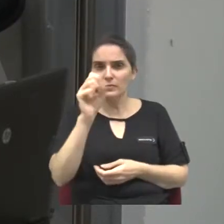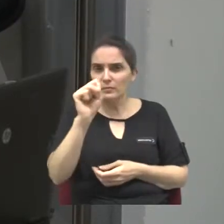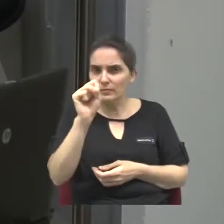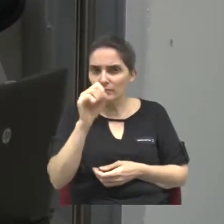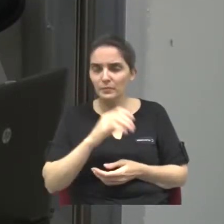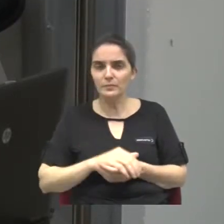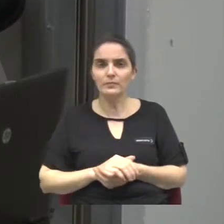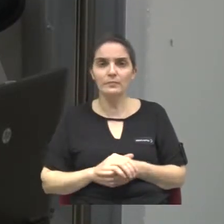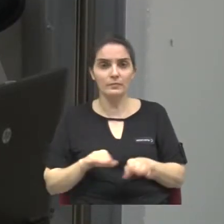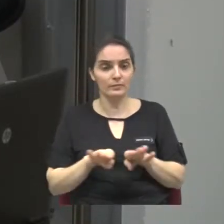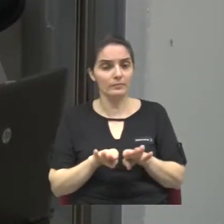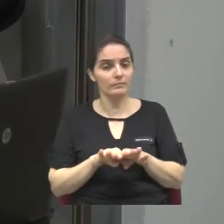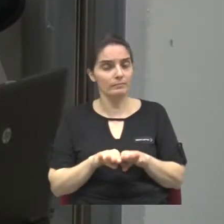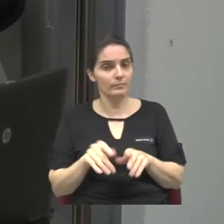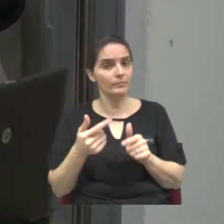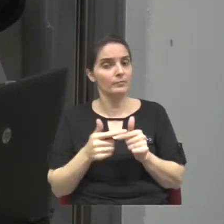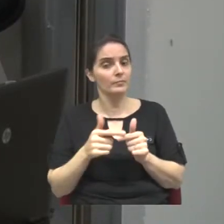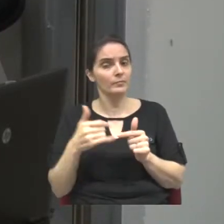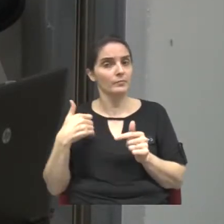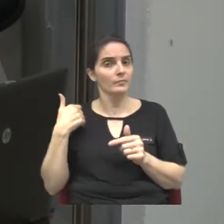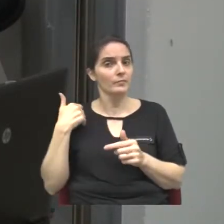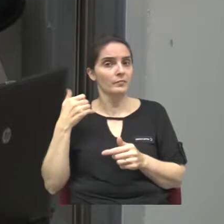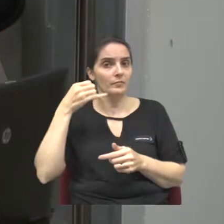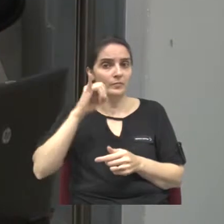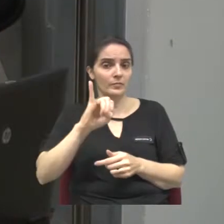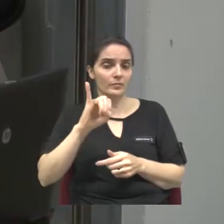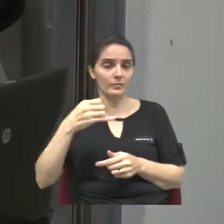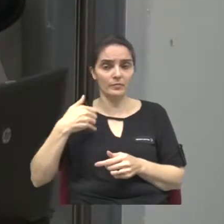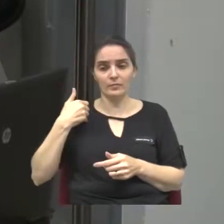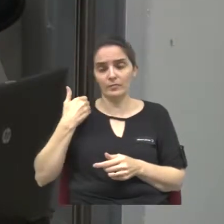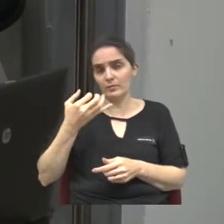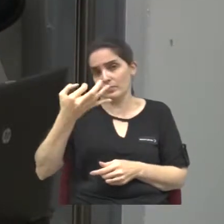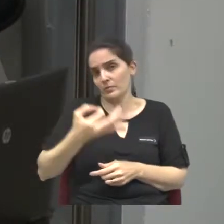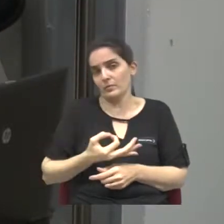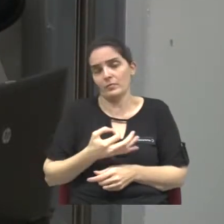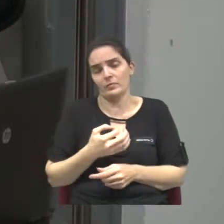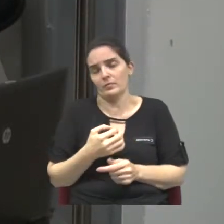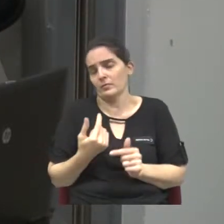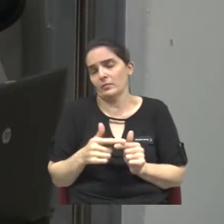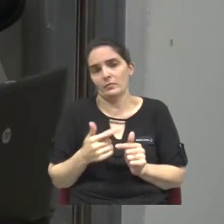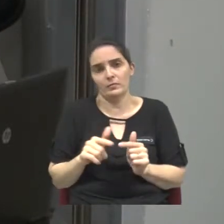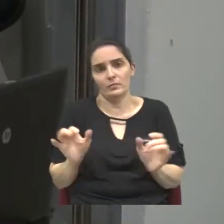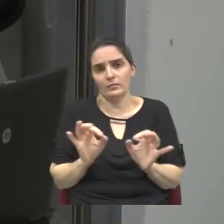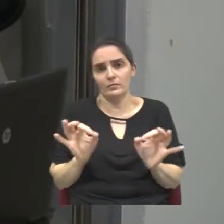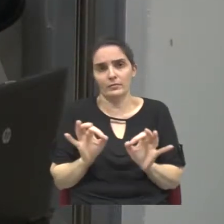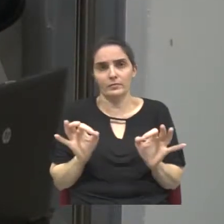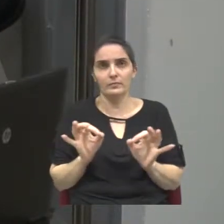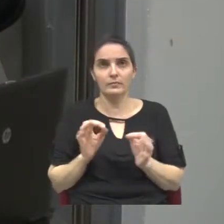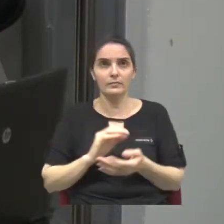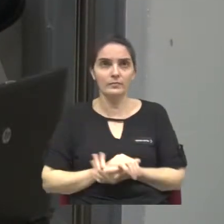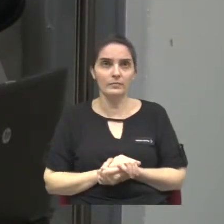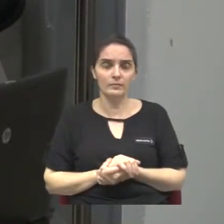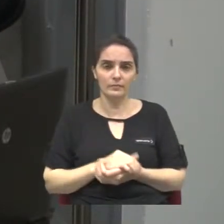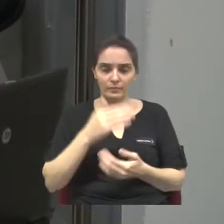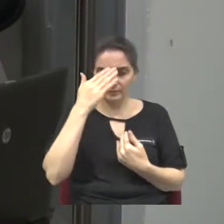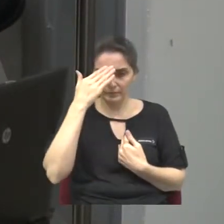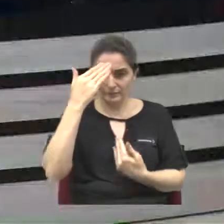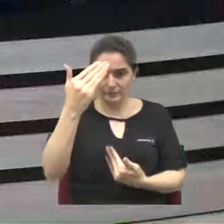idade, então, se a idade está correta, não tem porquê, entre aspas, ninguém se meter. Obrigada, senhor presidente.